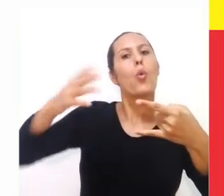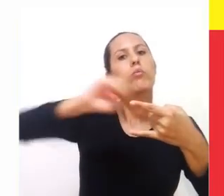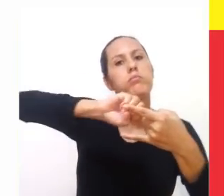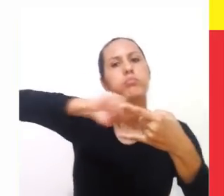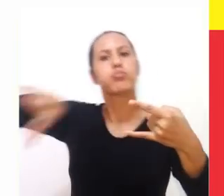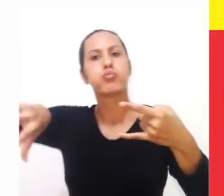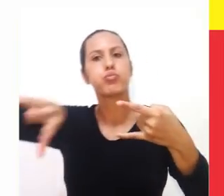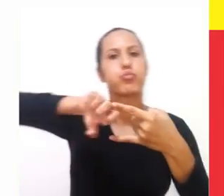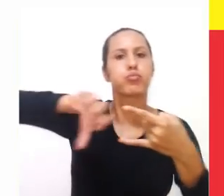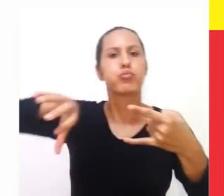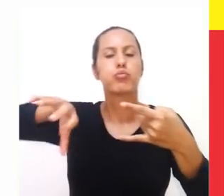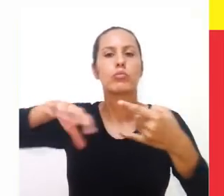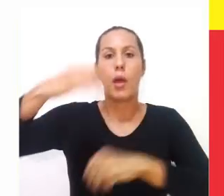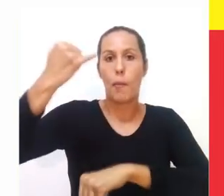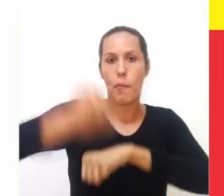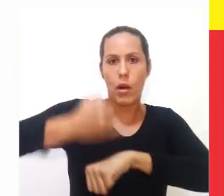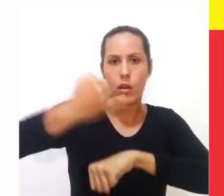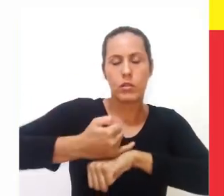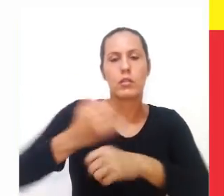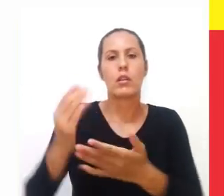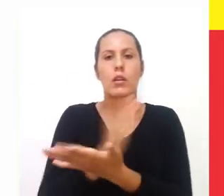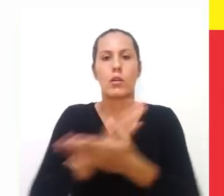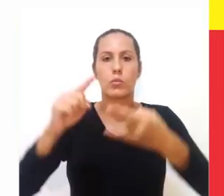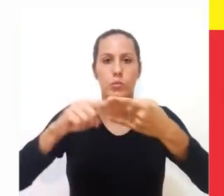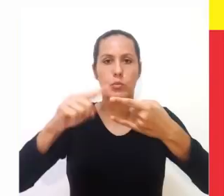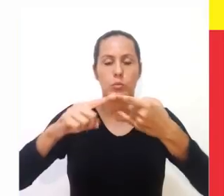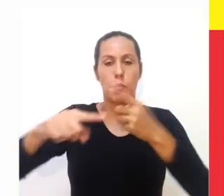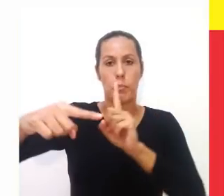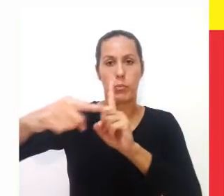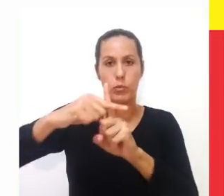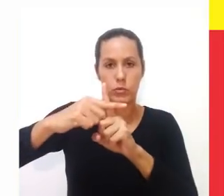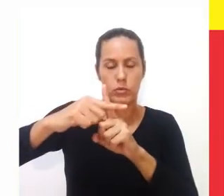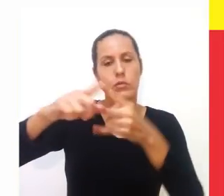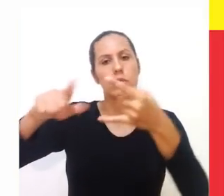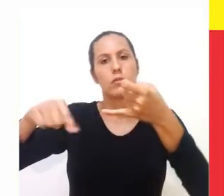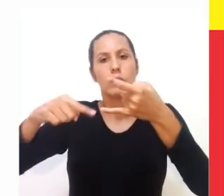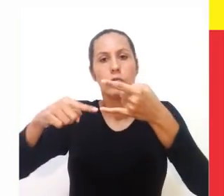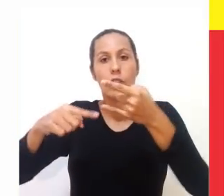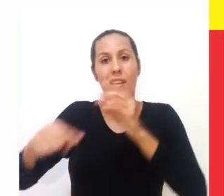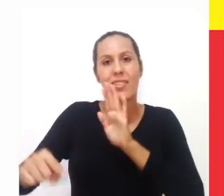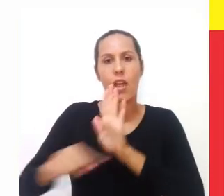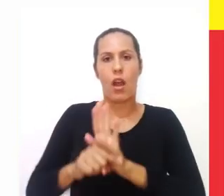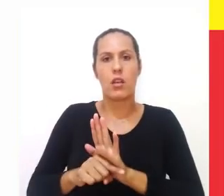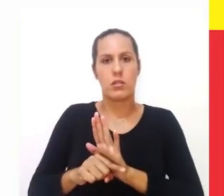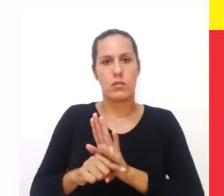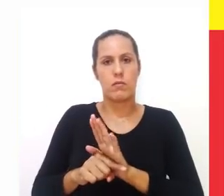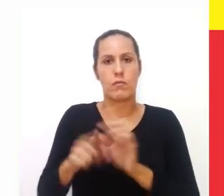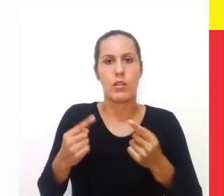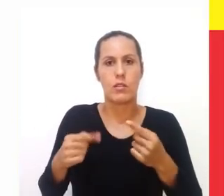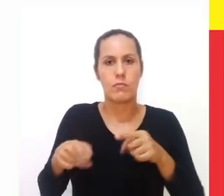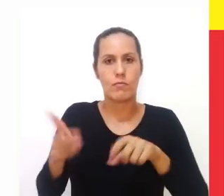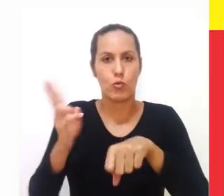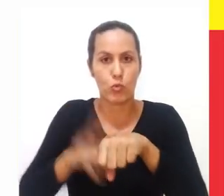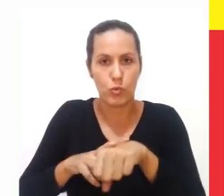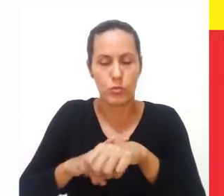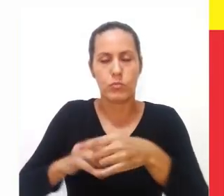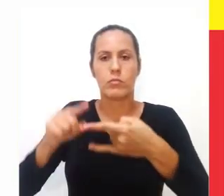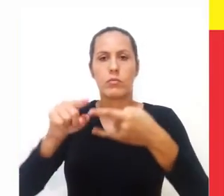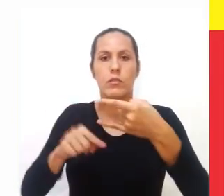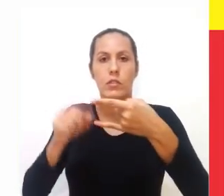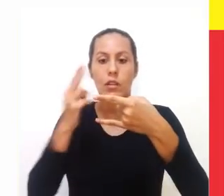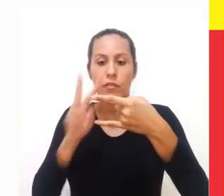determinados metais e ímãs, que apresentam um polo positivo e o outro negativo. A gente vê aí na imagem, na